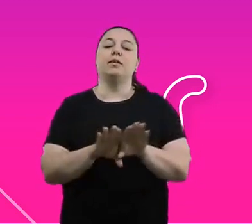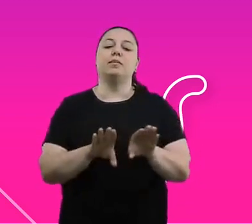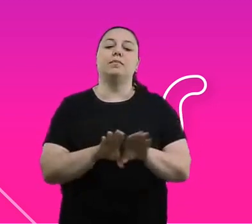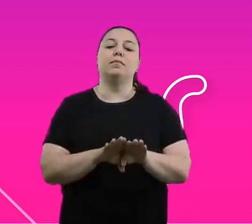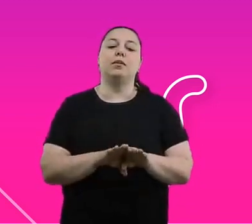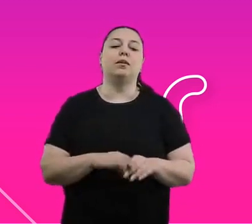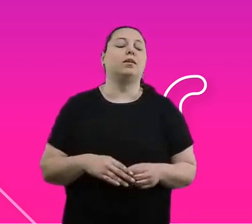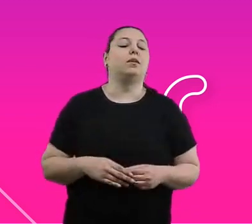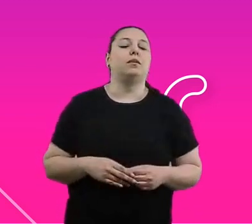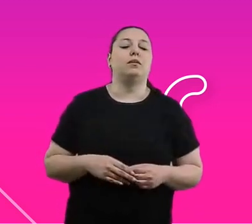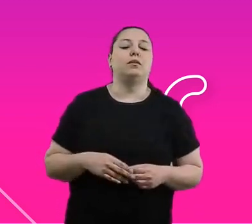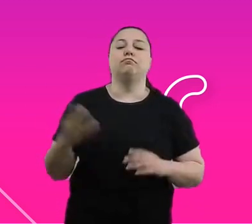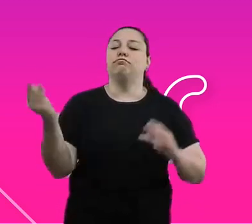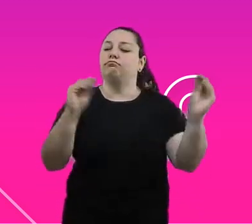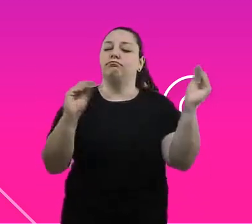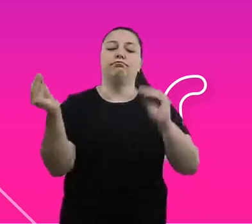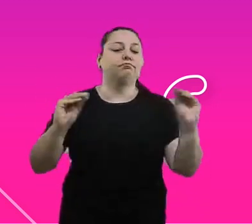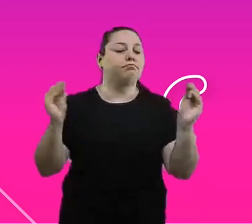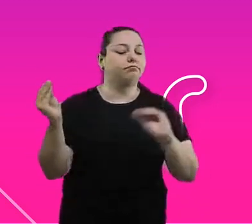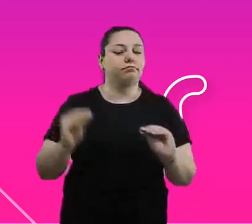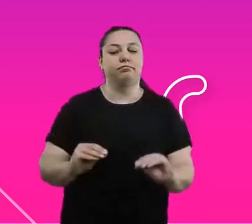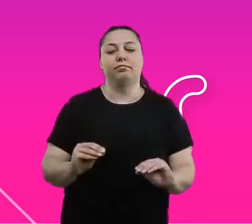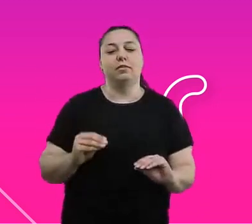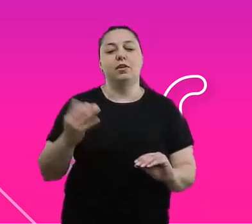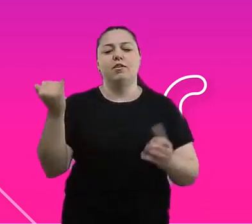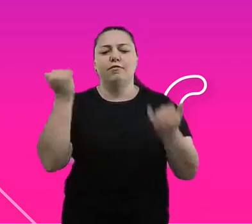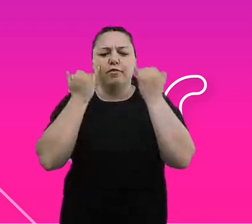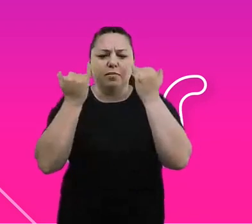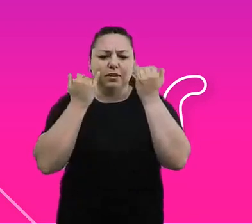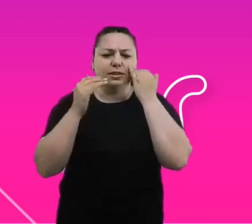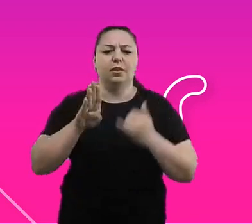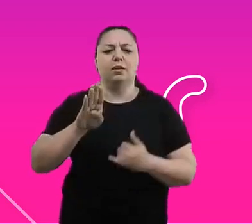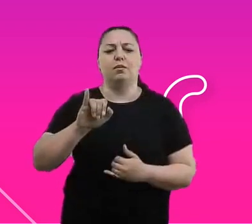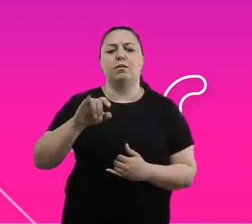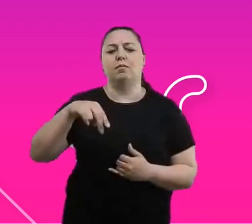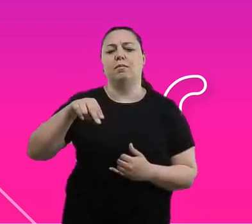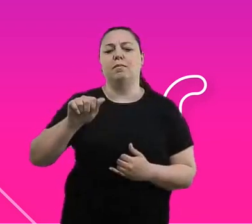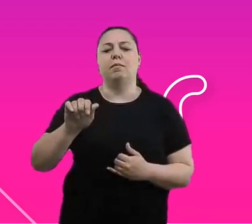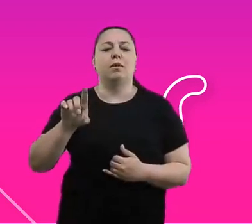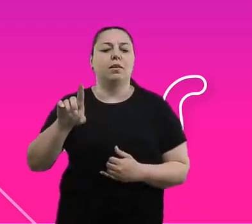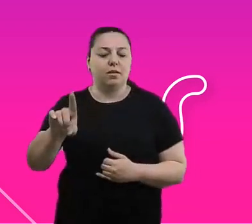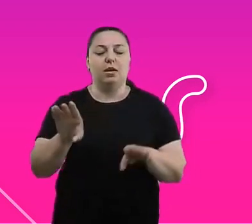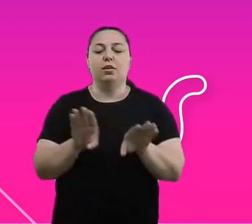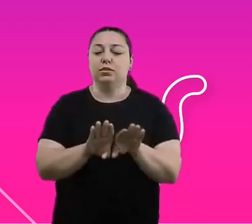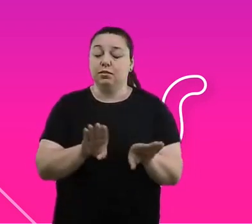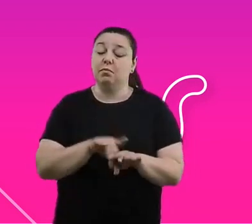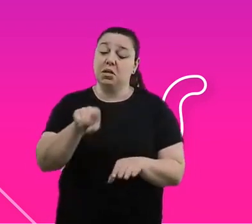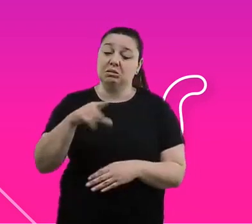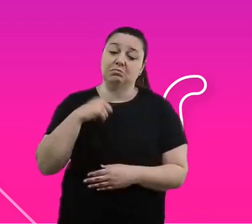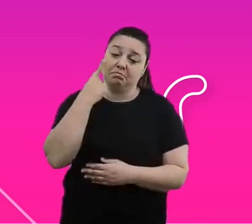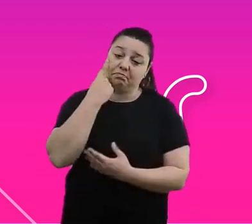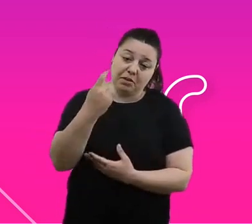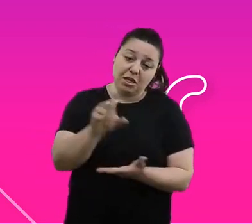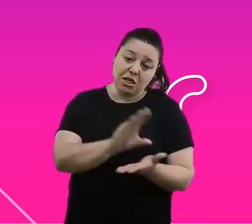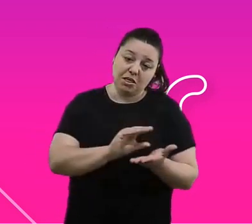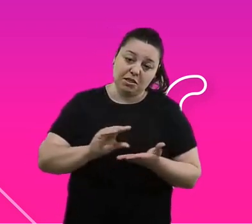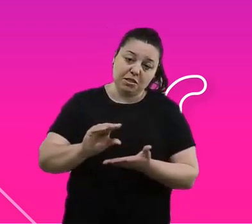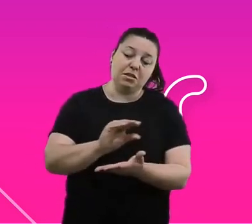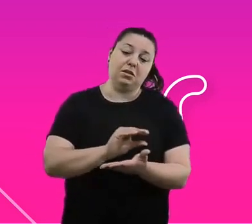vê o gráfico com a economia como um todo, comparando 2018, 19 e 20, e vê que a média se manteve até